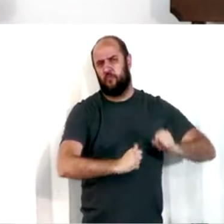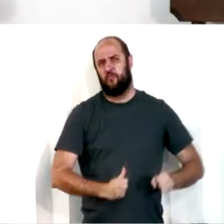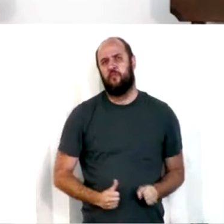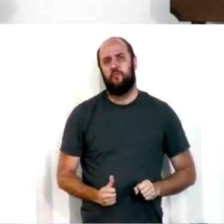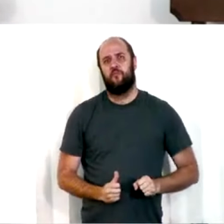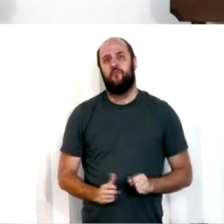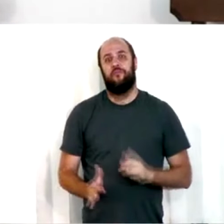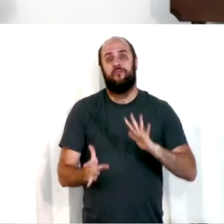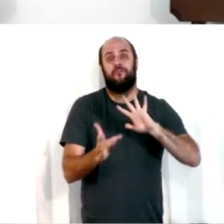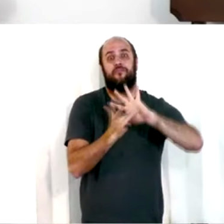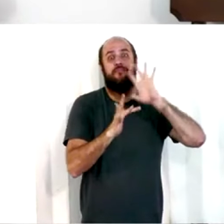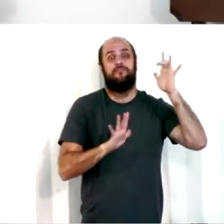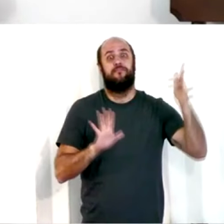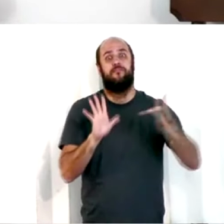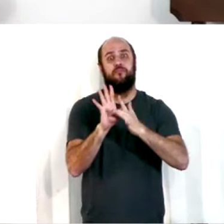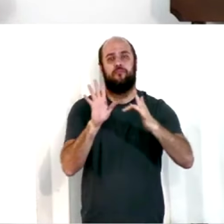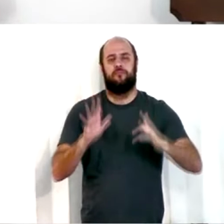Cristo